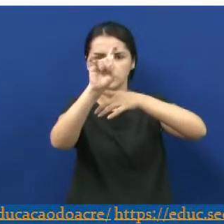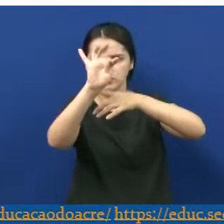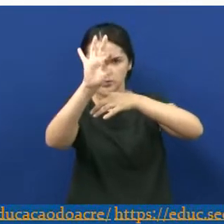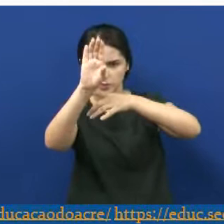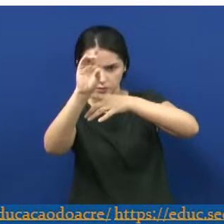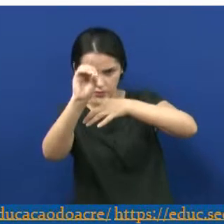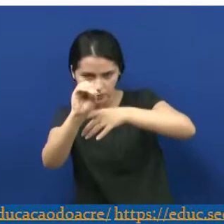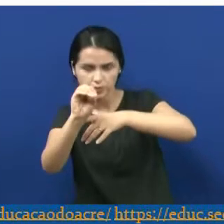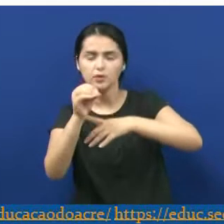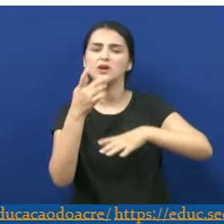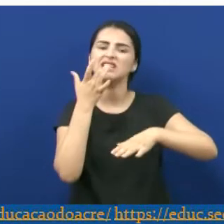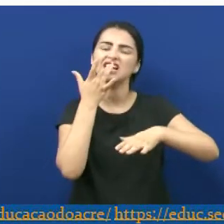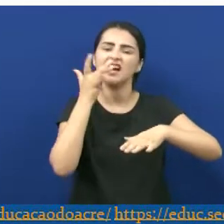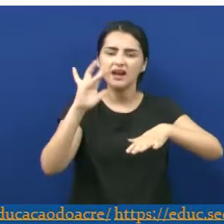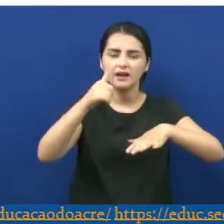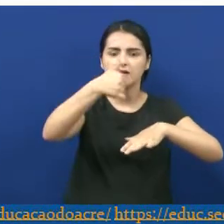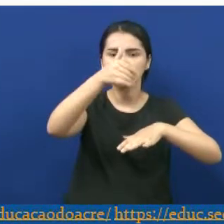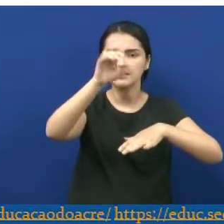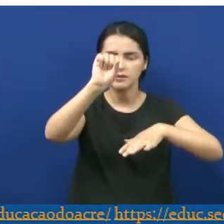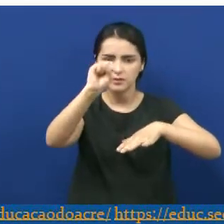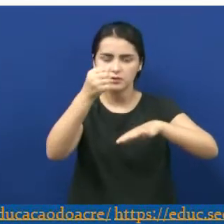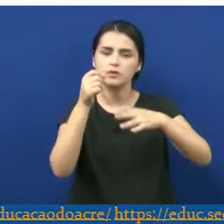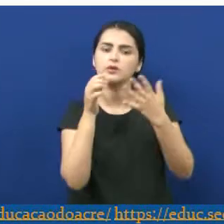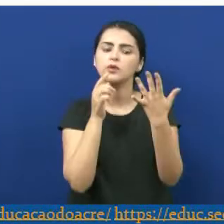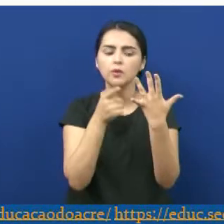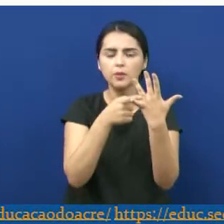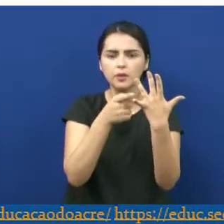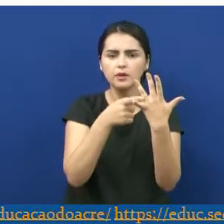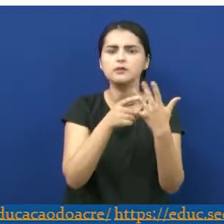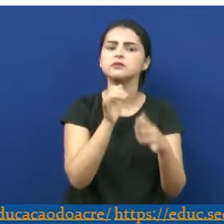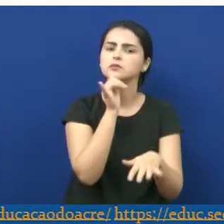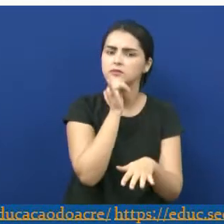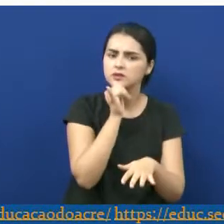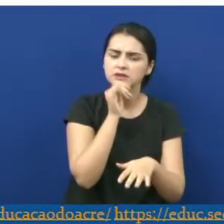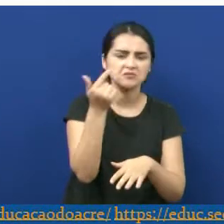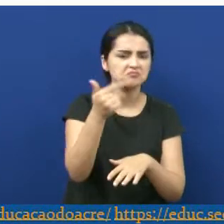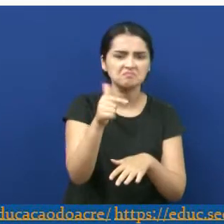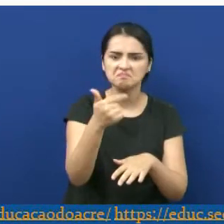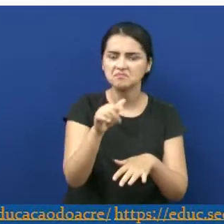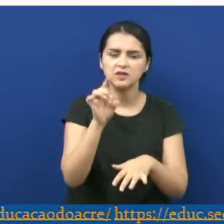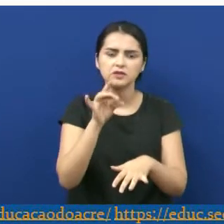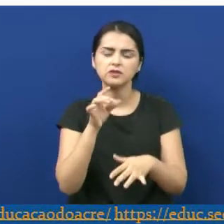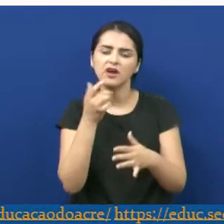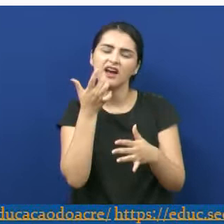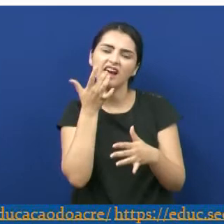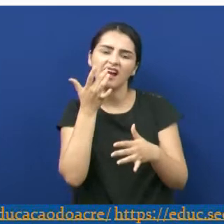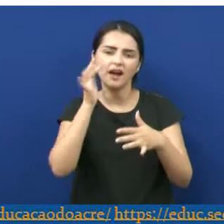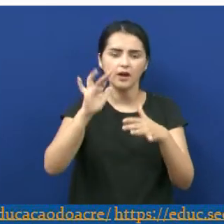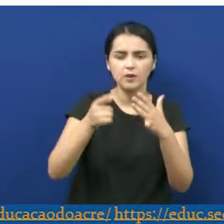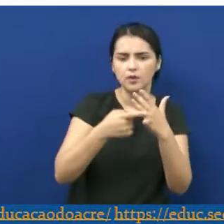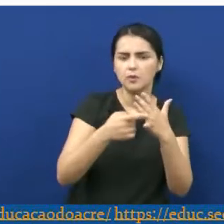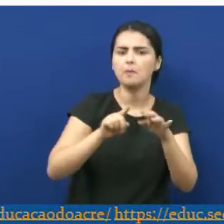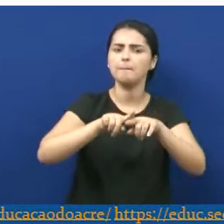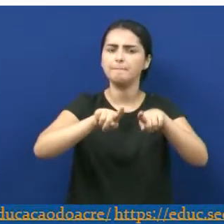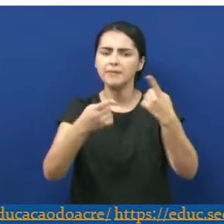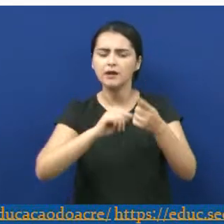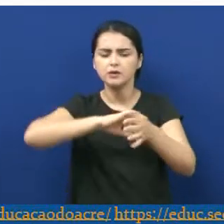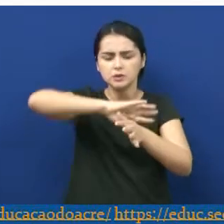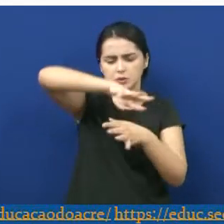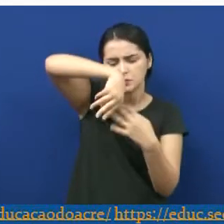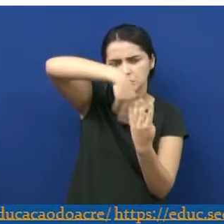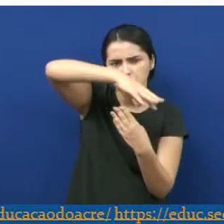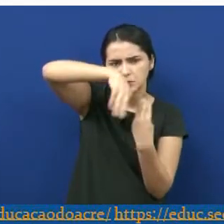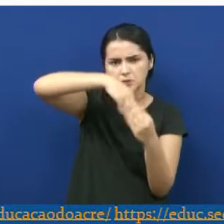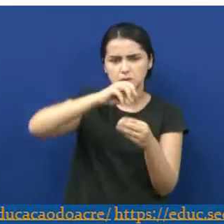do ouro 18 quilates. Você olha para um anel, por exemplo, e ali ele não tem apenas ouro, mas tem outros metais